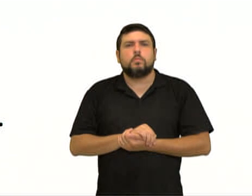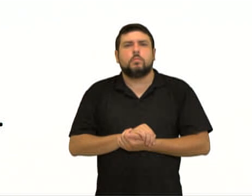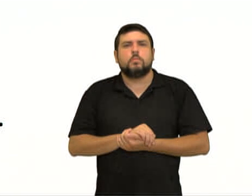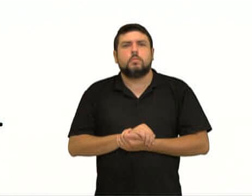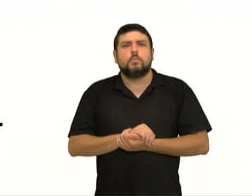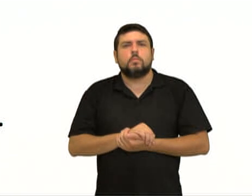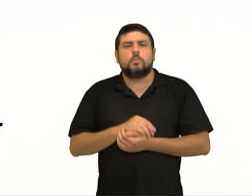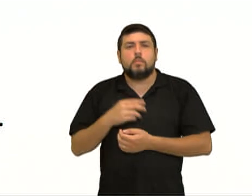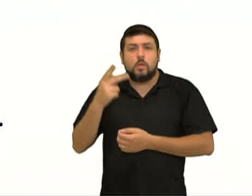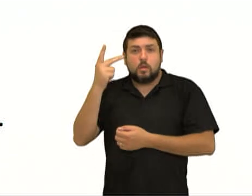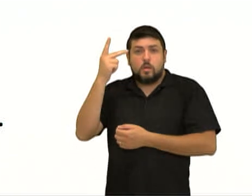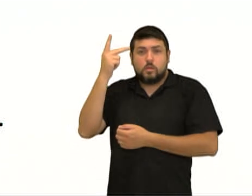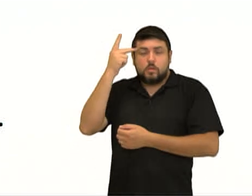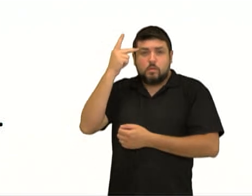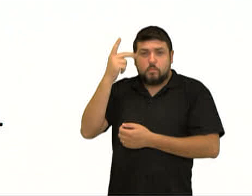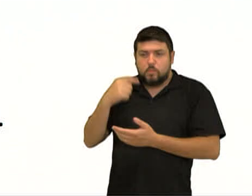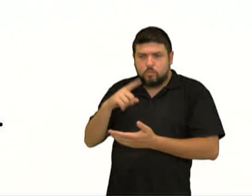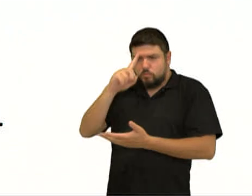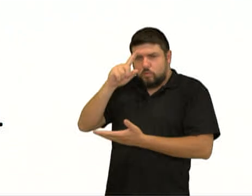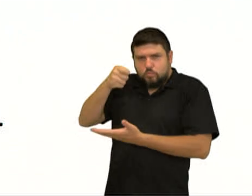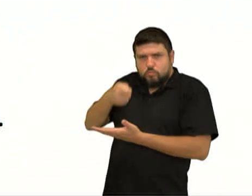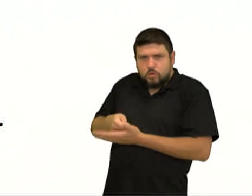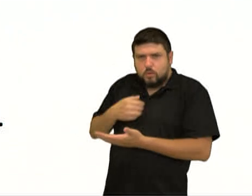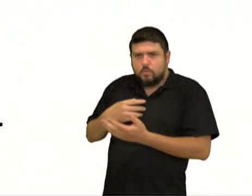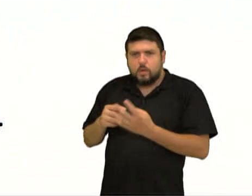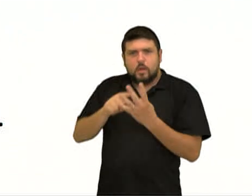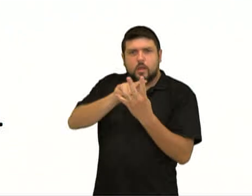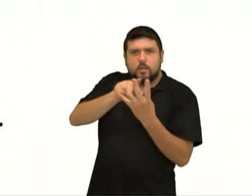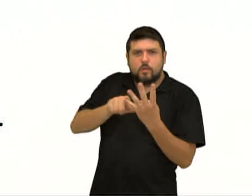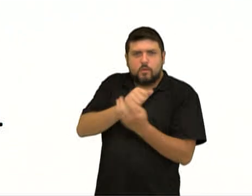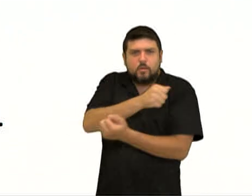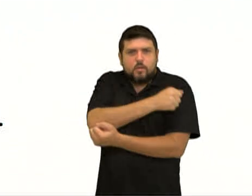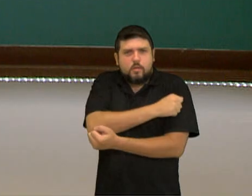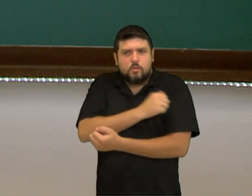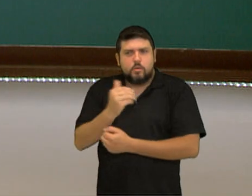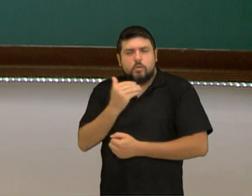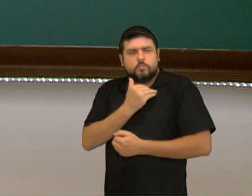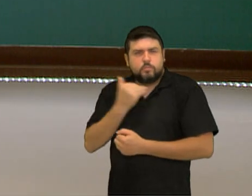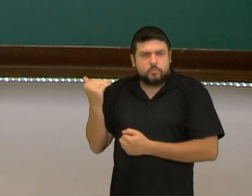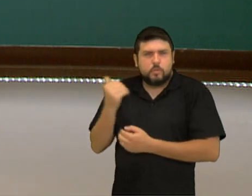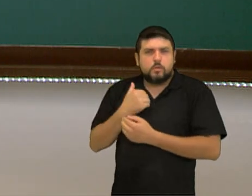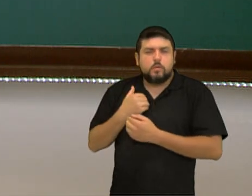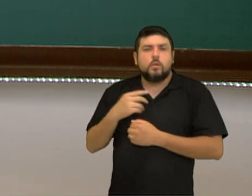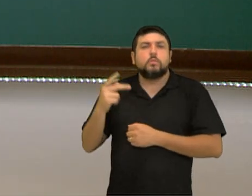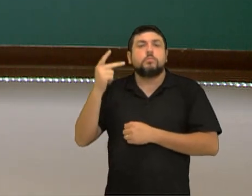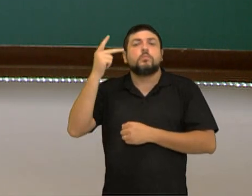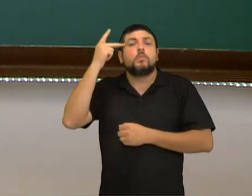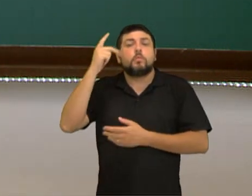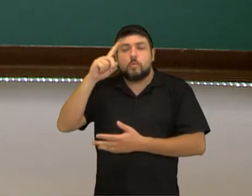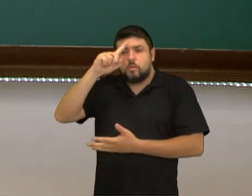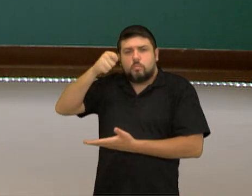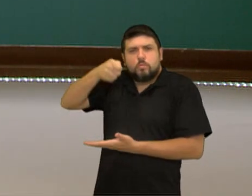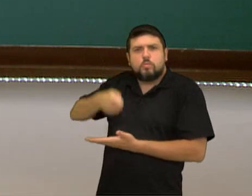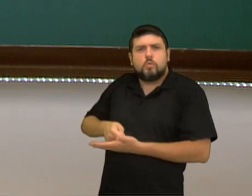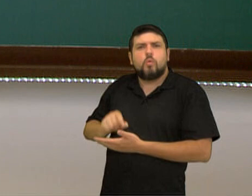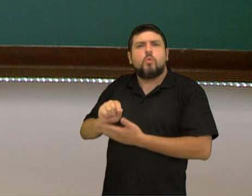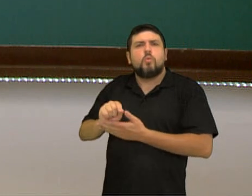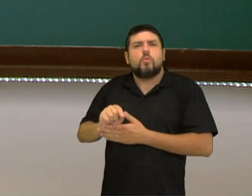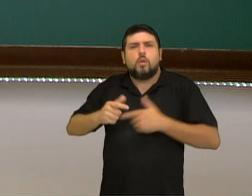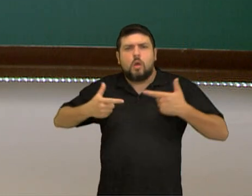esses eventos e com a morte dos estudantes e continuando a oposição, São Paulo decidiu por uma